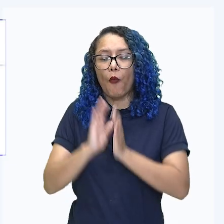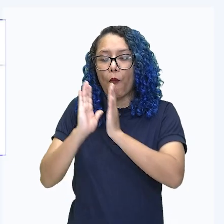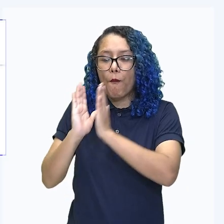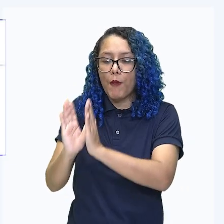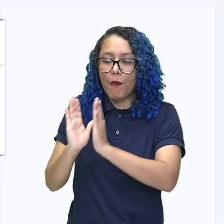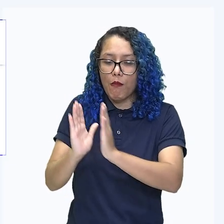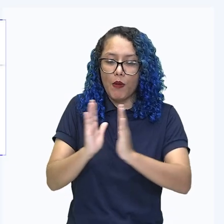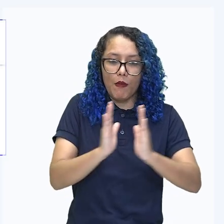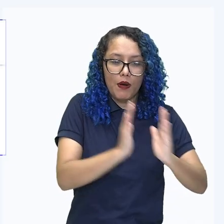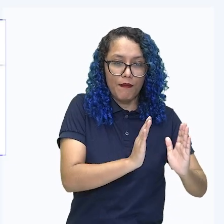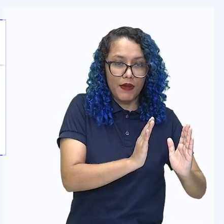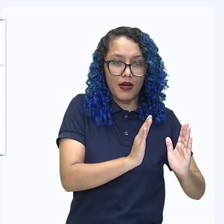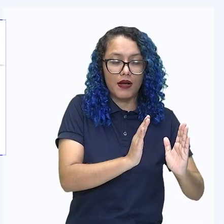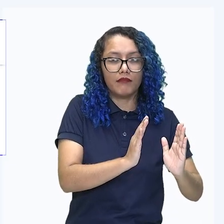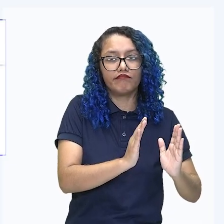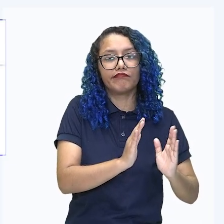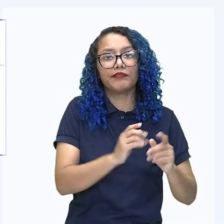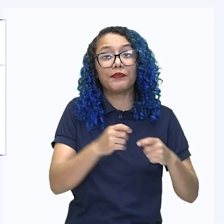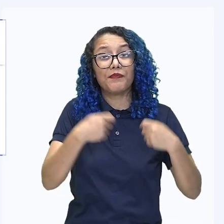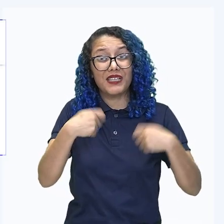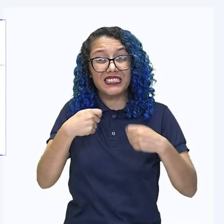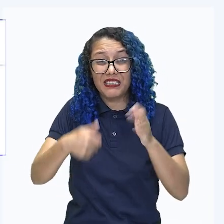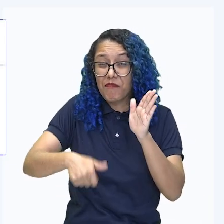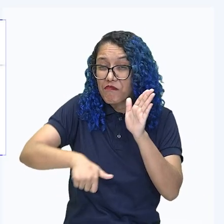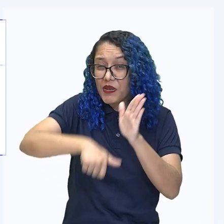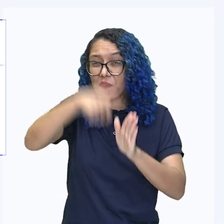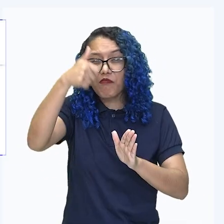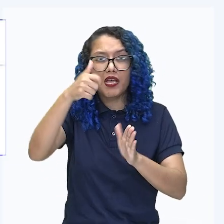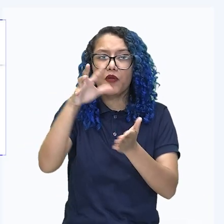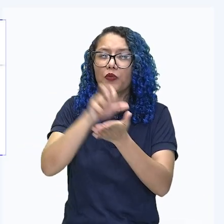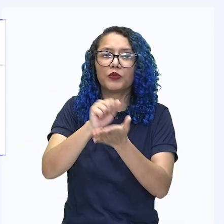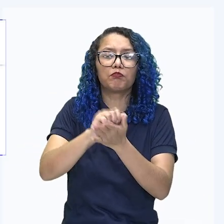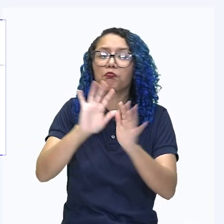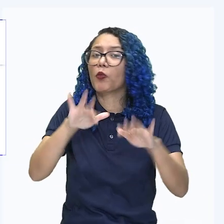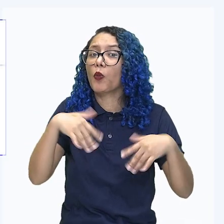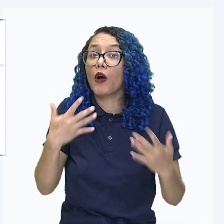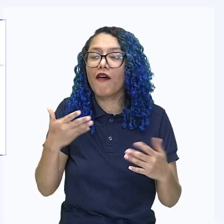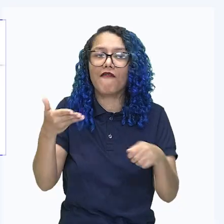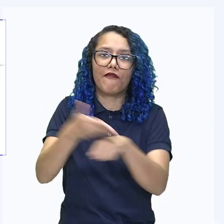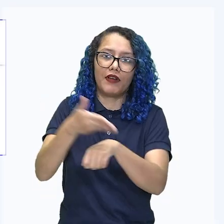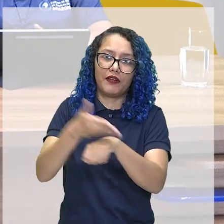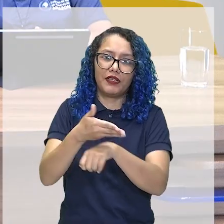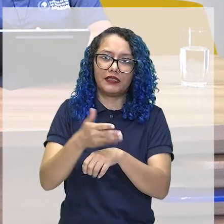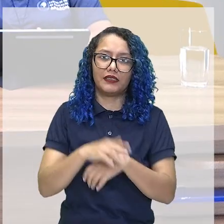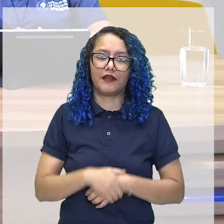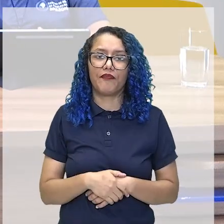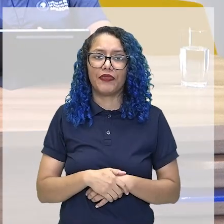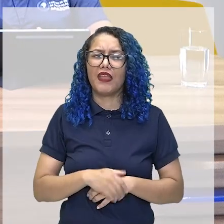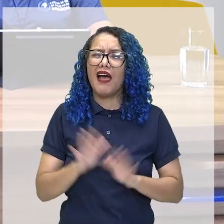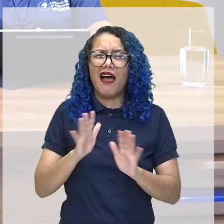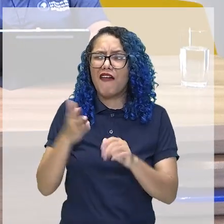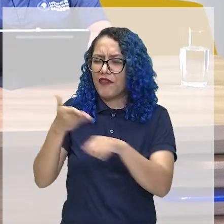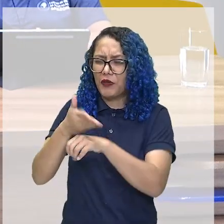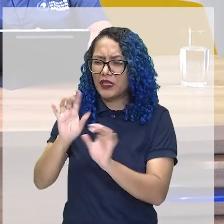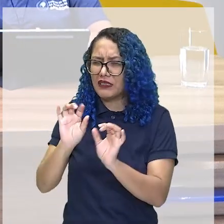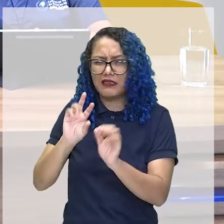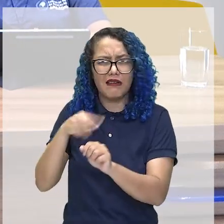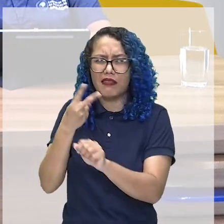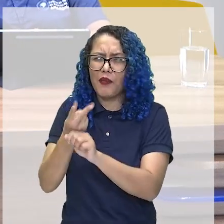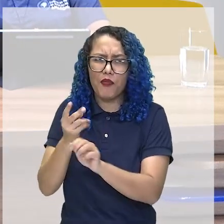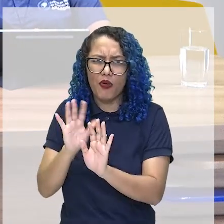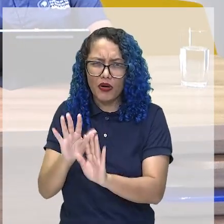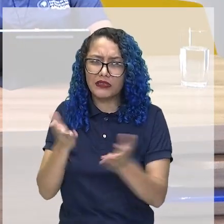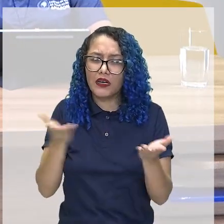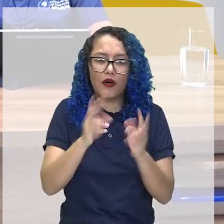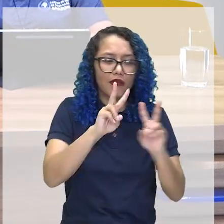vai ser possível se vocês fizerem o lançamento primeiro da frequência. Se eu não vou fazer a frequência, eu vou lançar o objeto de conhecimento.